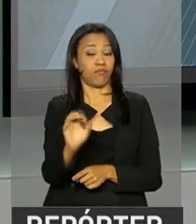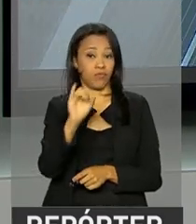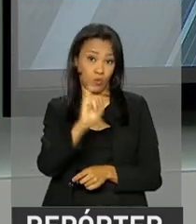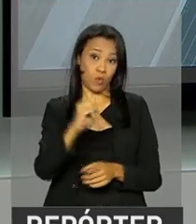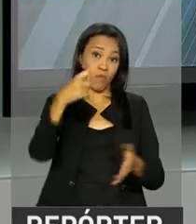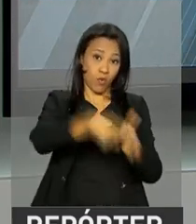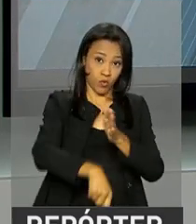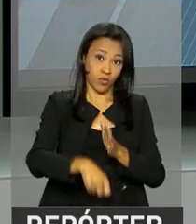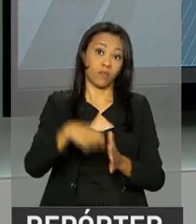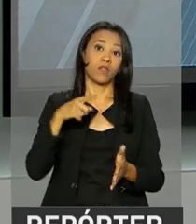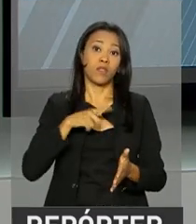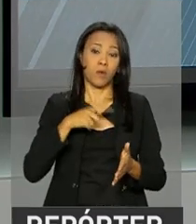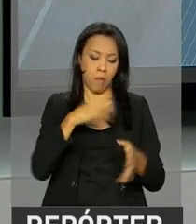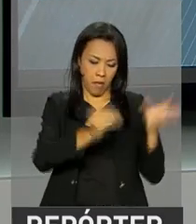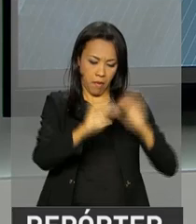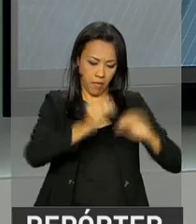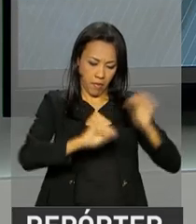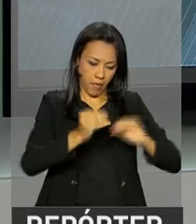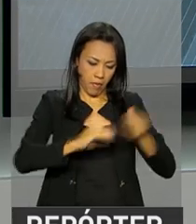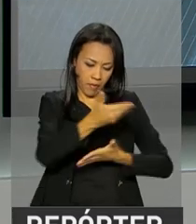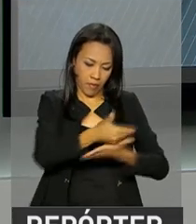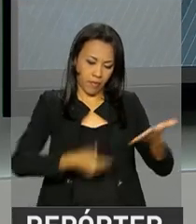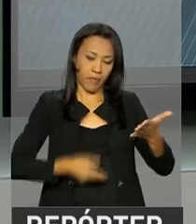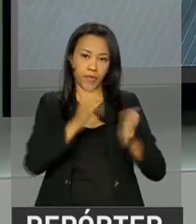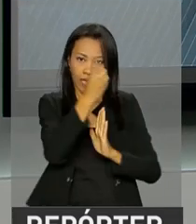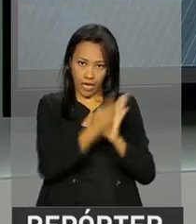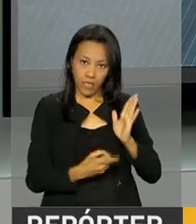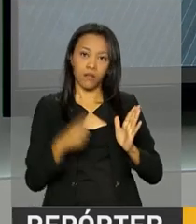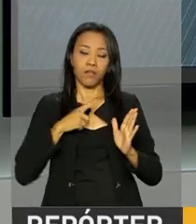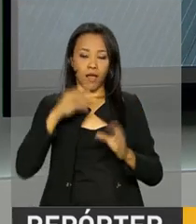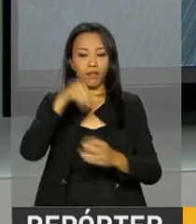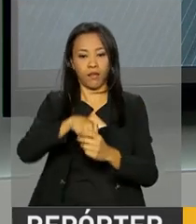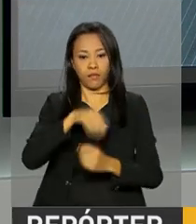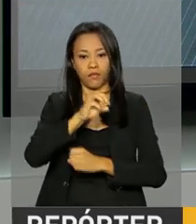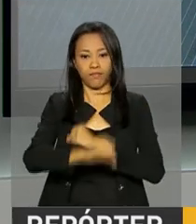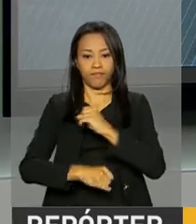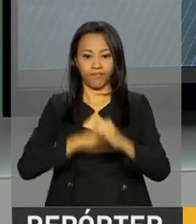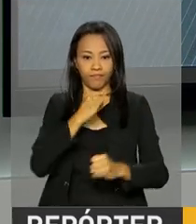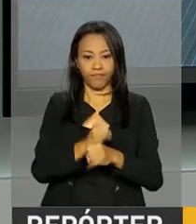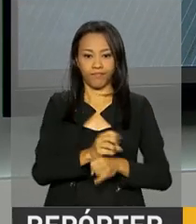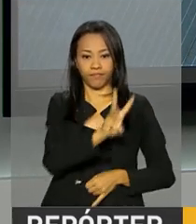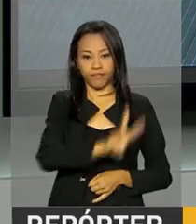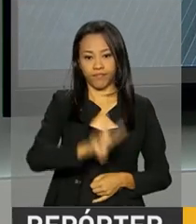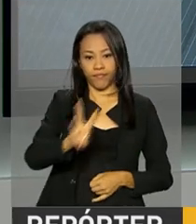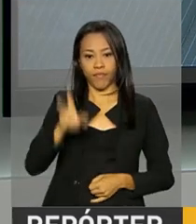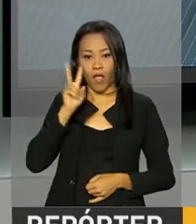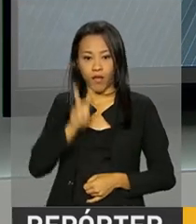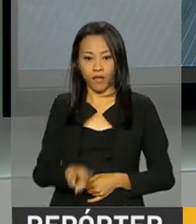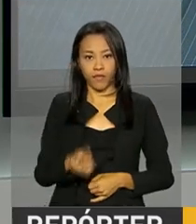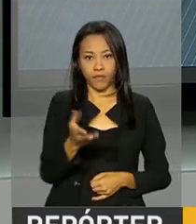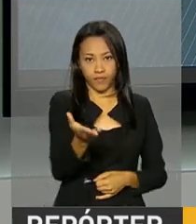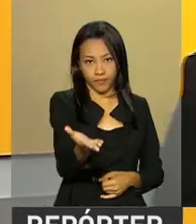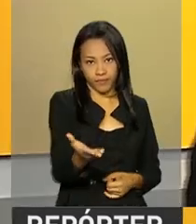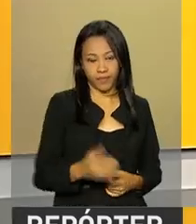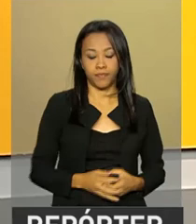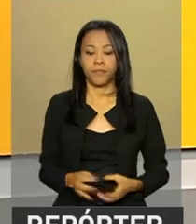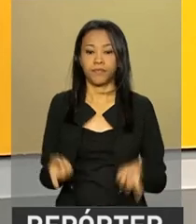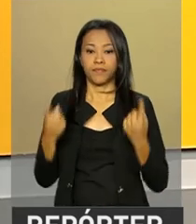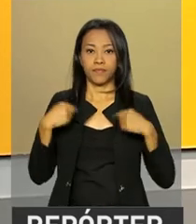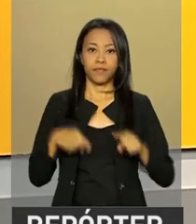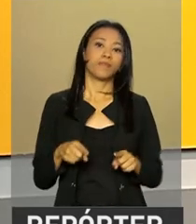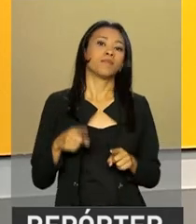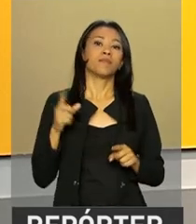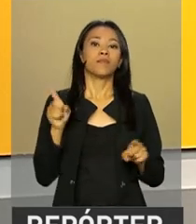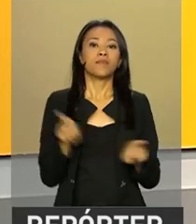preencher e enviar a declaração está na página da Receita Federal na internet que aparece aí na tela e os